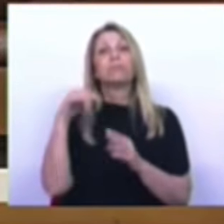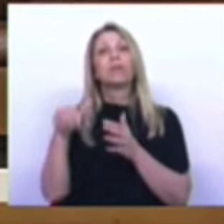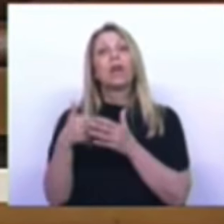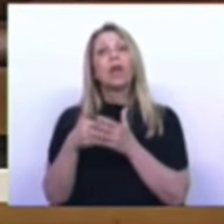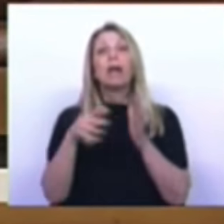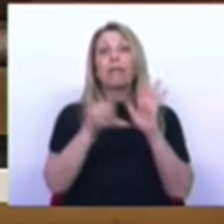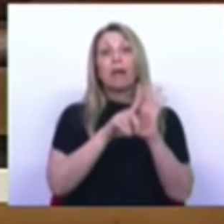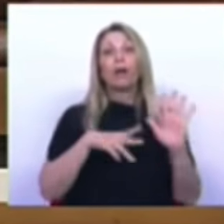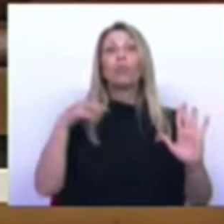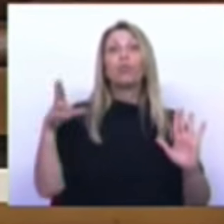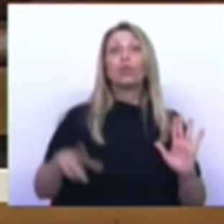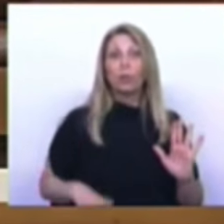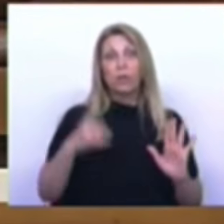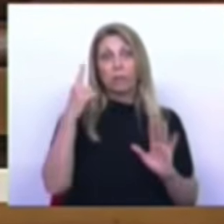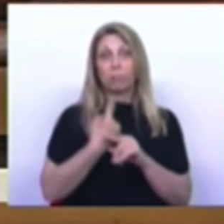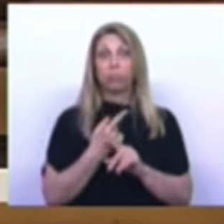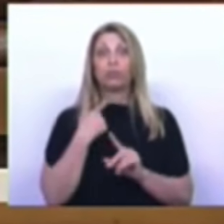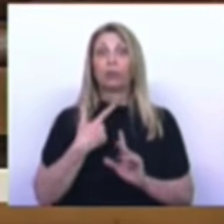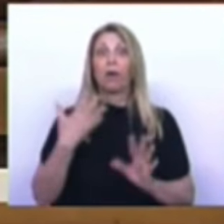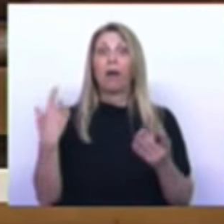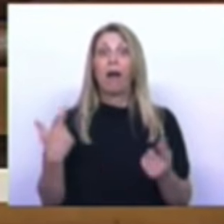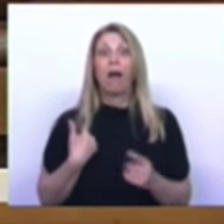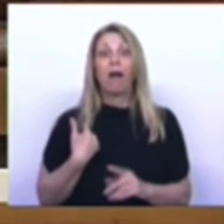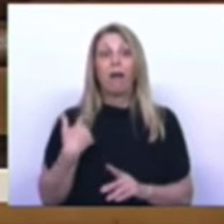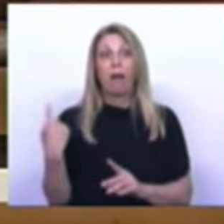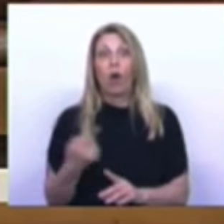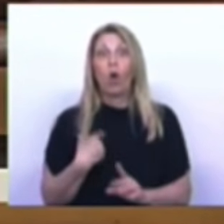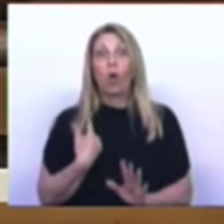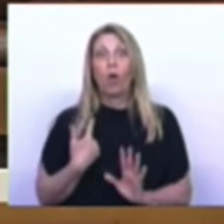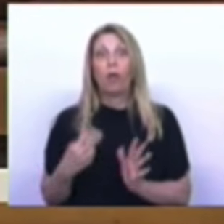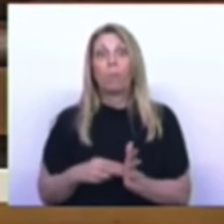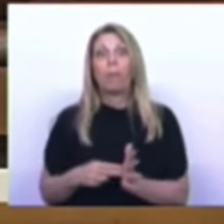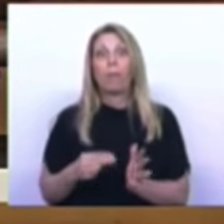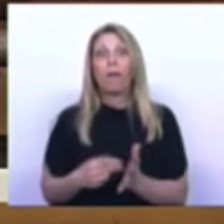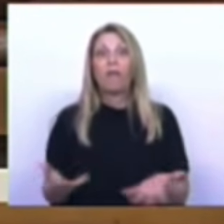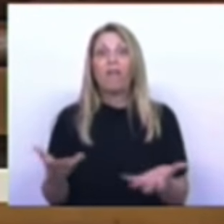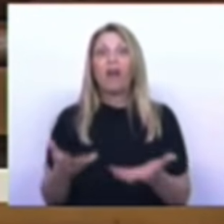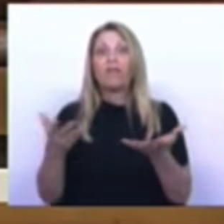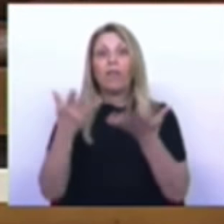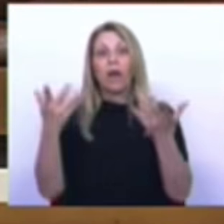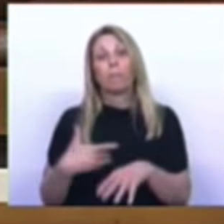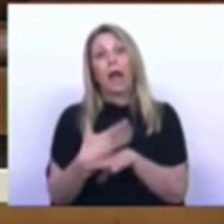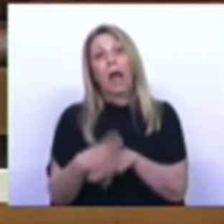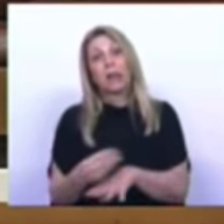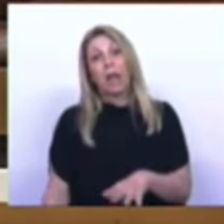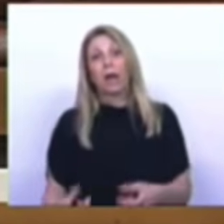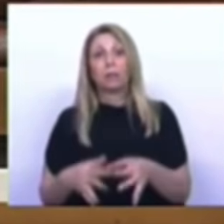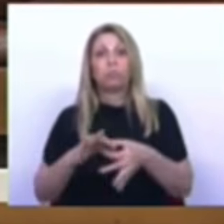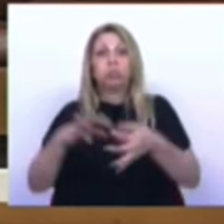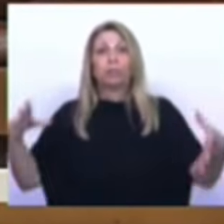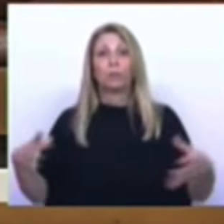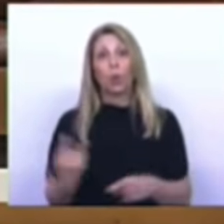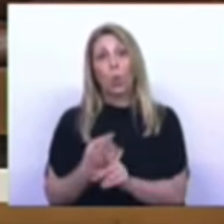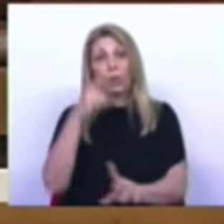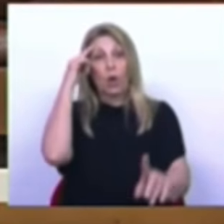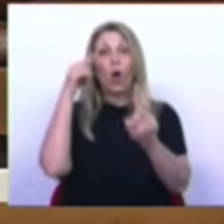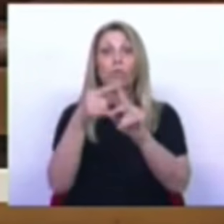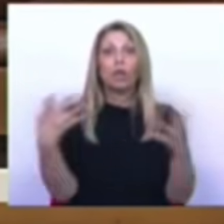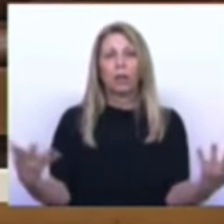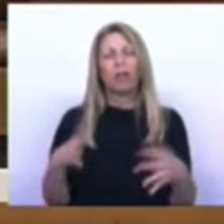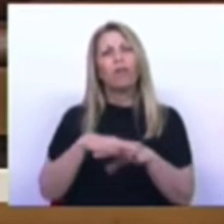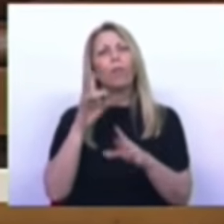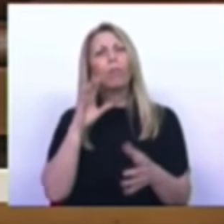um mecanismo que há muito esperávamos. Vem tarde e é inadequada àquilo que se pretende. Se procura garantir um acesso universal a pontos de internet